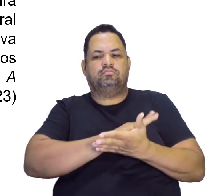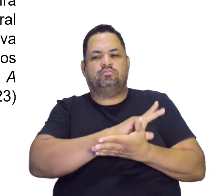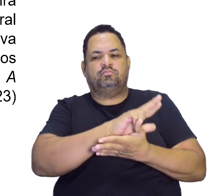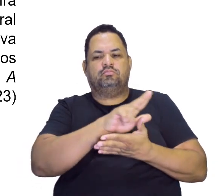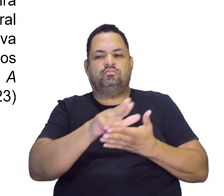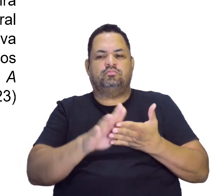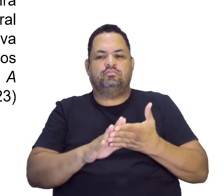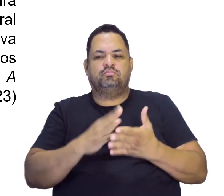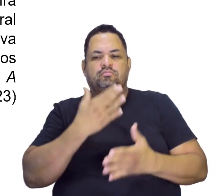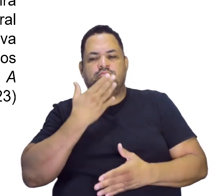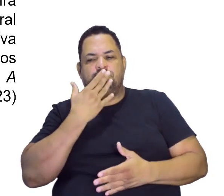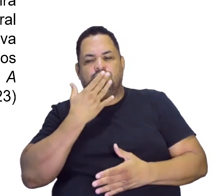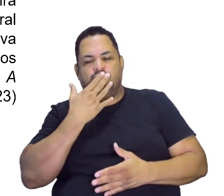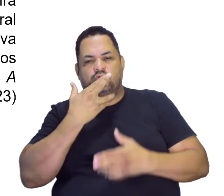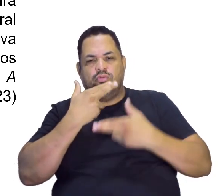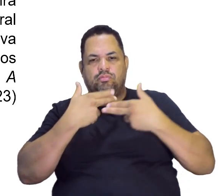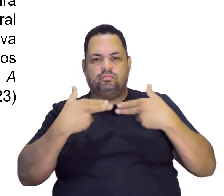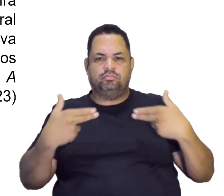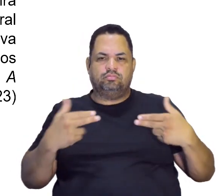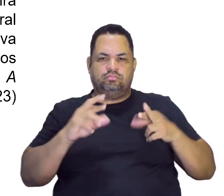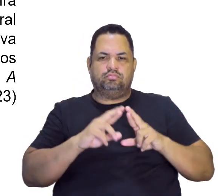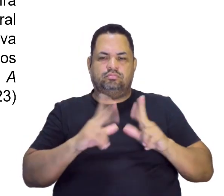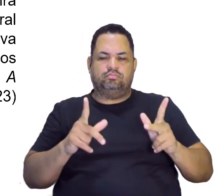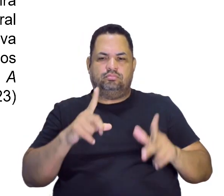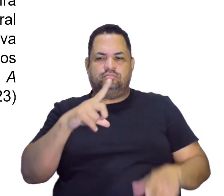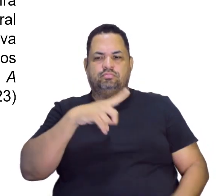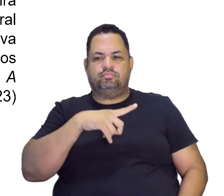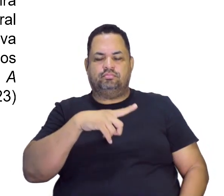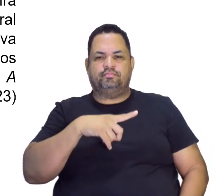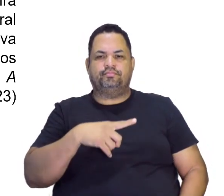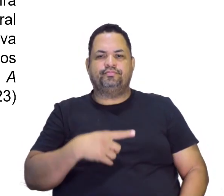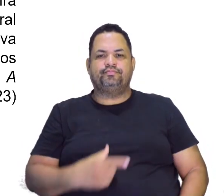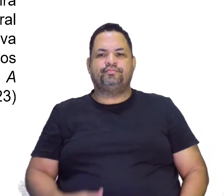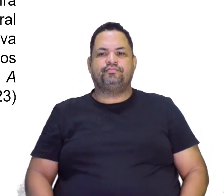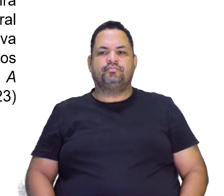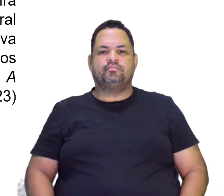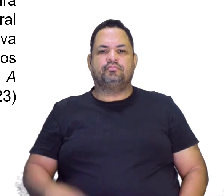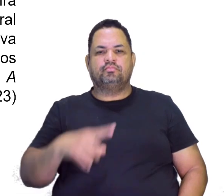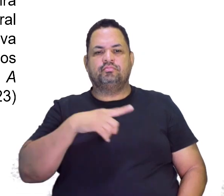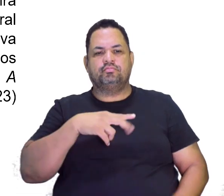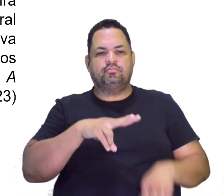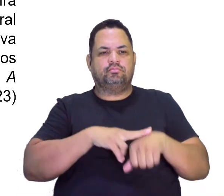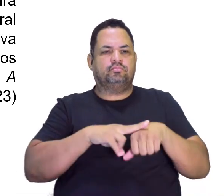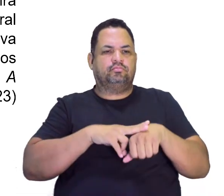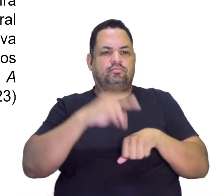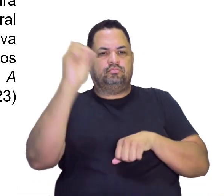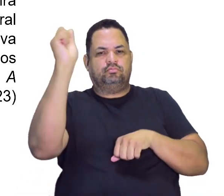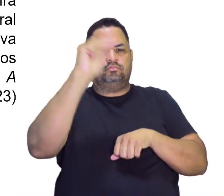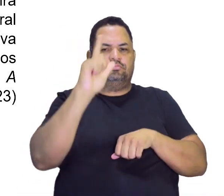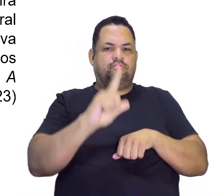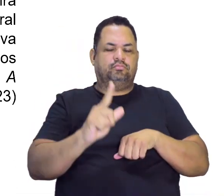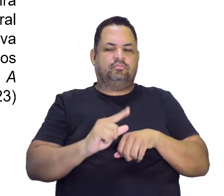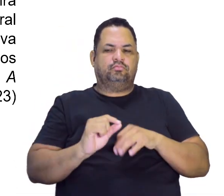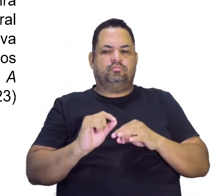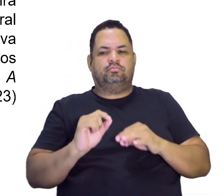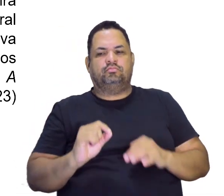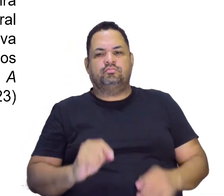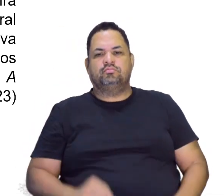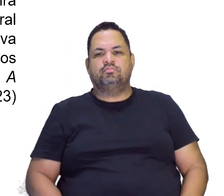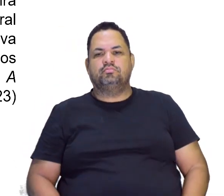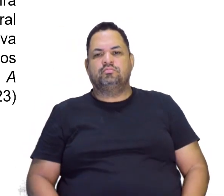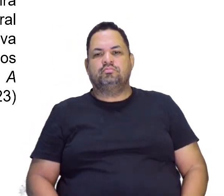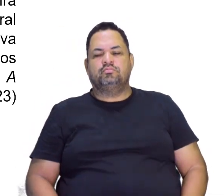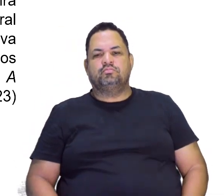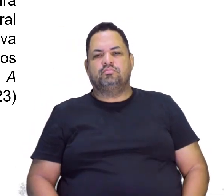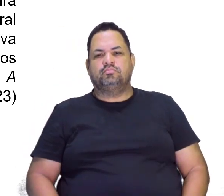tonalidades extras então se ele tem só uma cor ele tem aqui o verde Tem o azul tem um um um